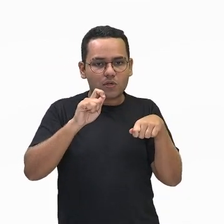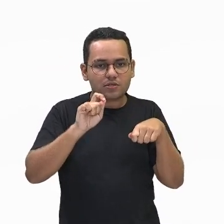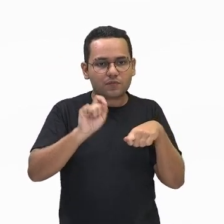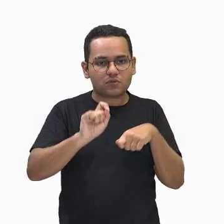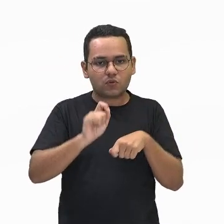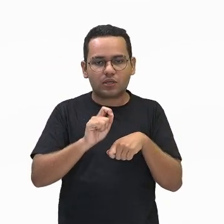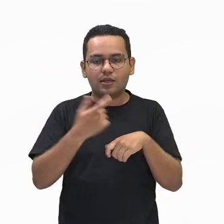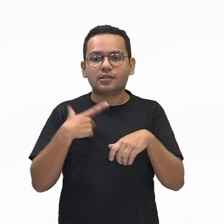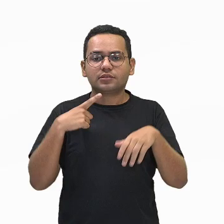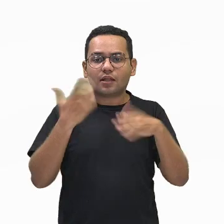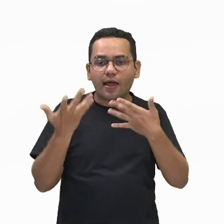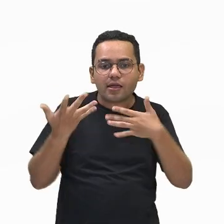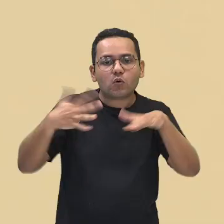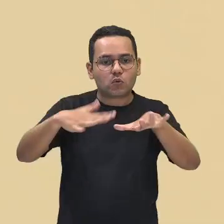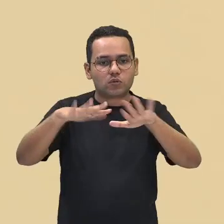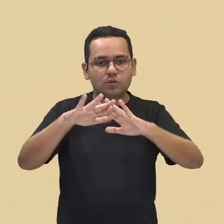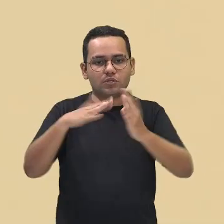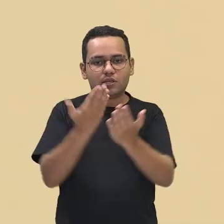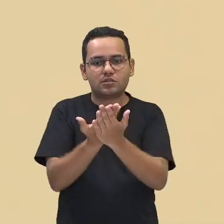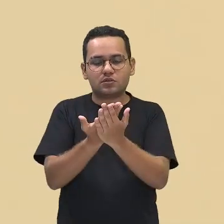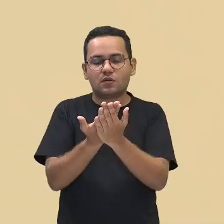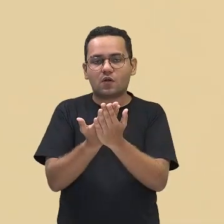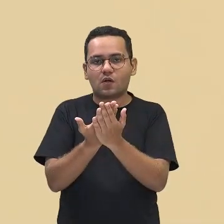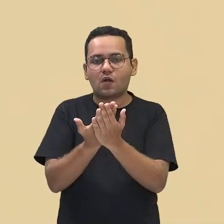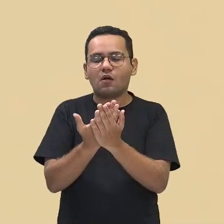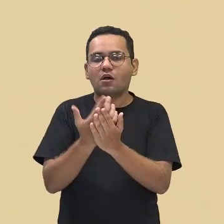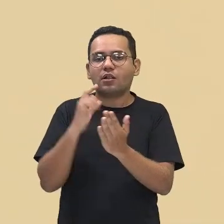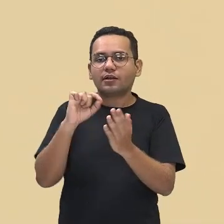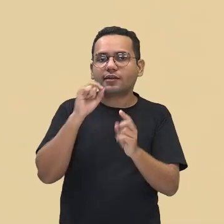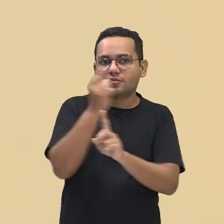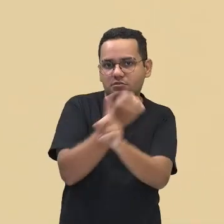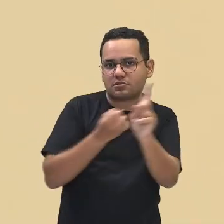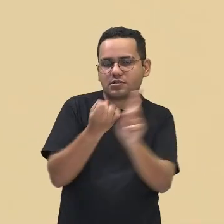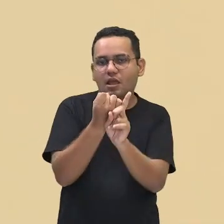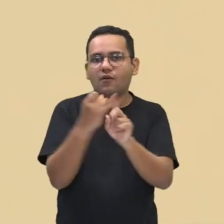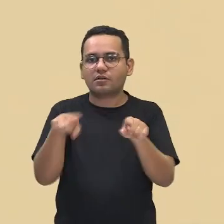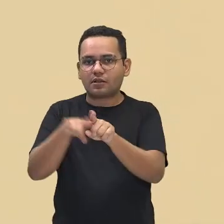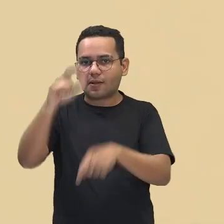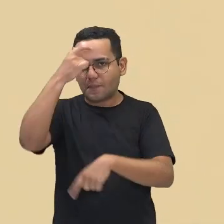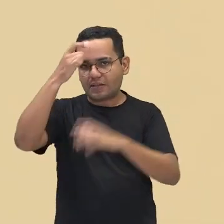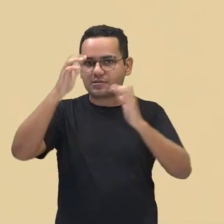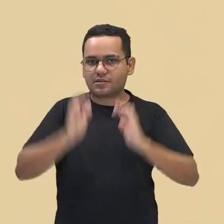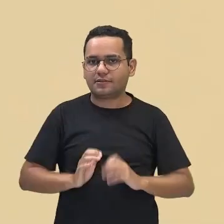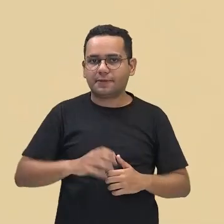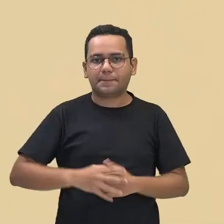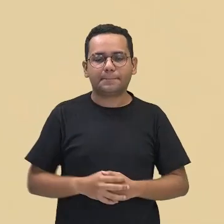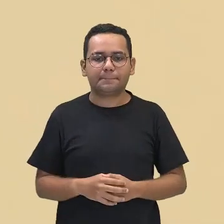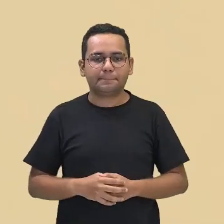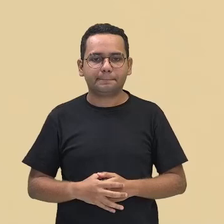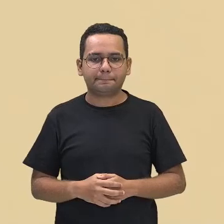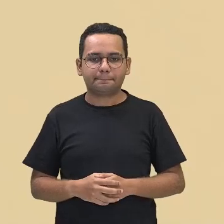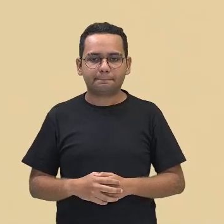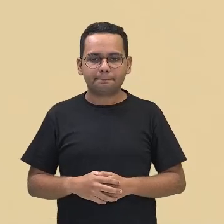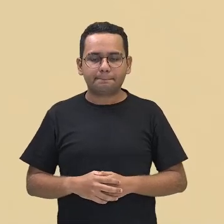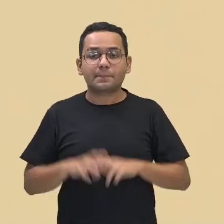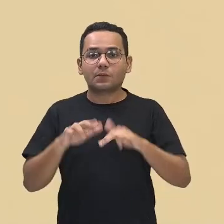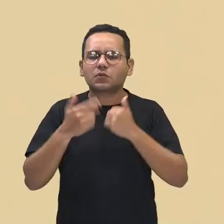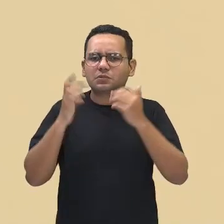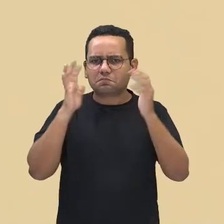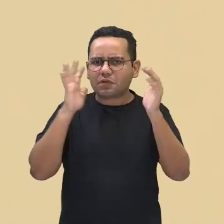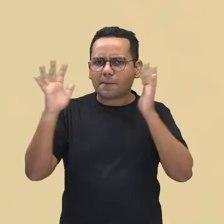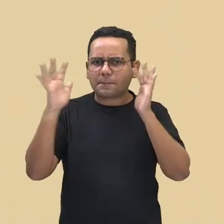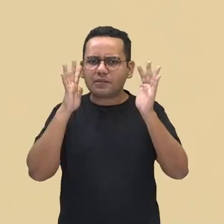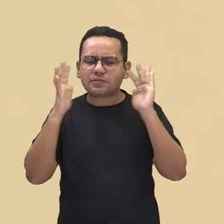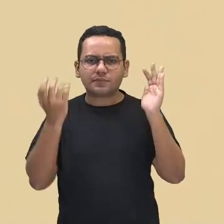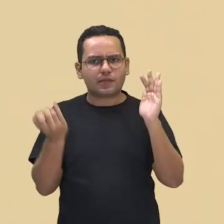formação social e cidadã. Então, para a gente refletir sobre isso, é importante desenvolver